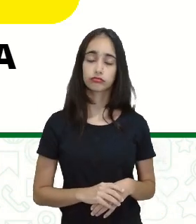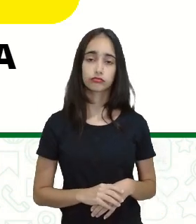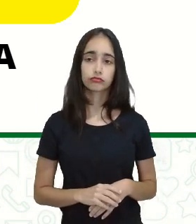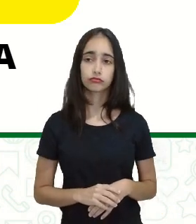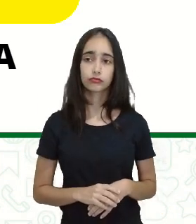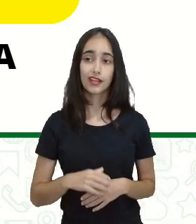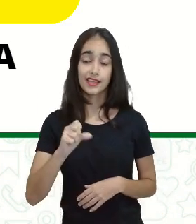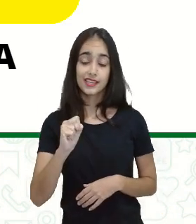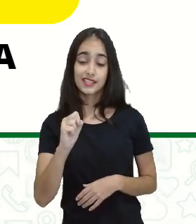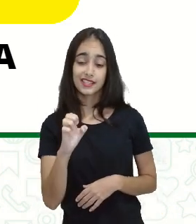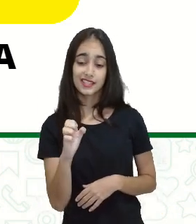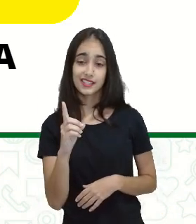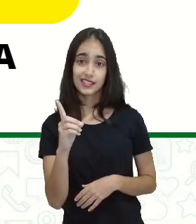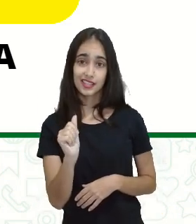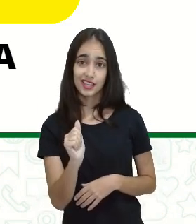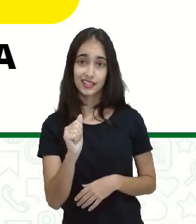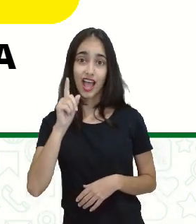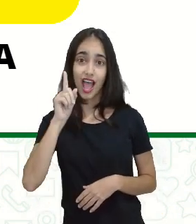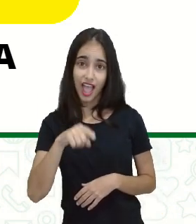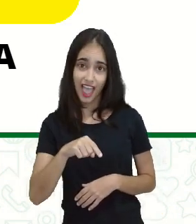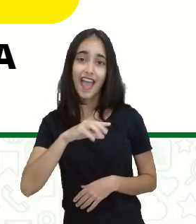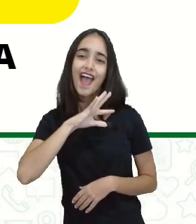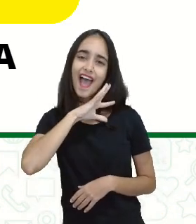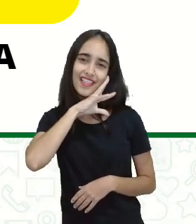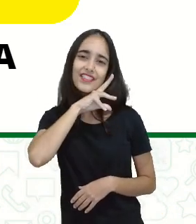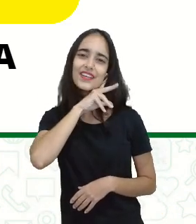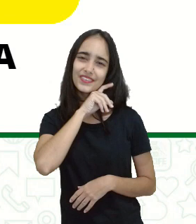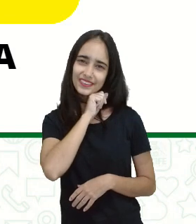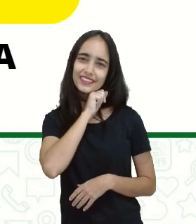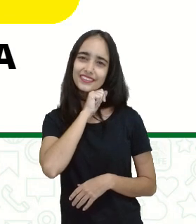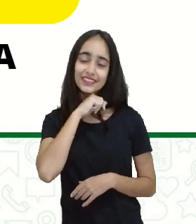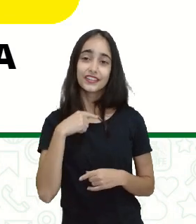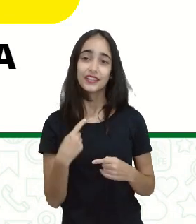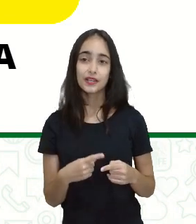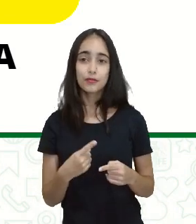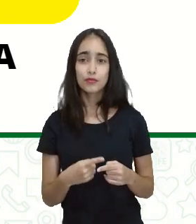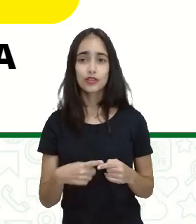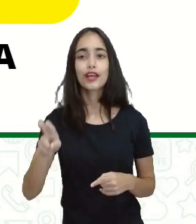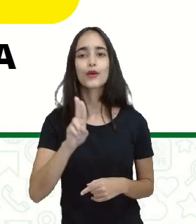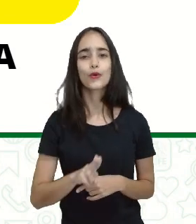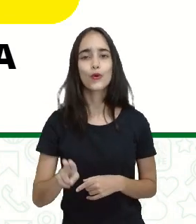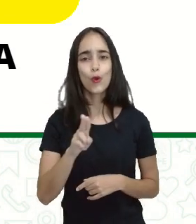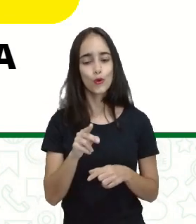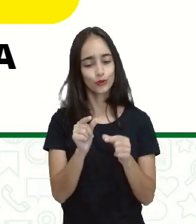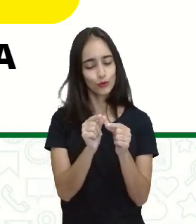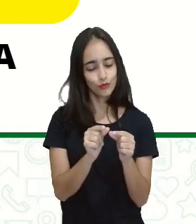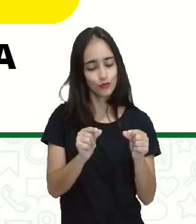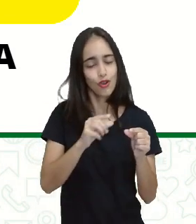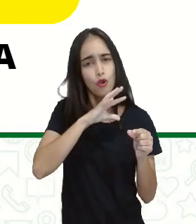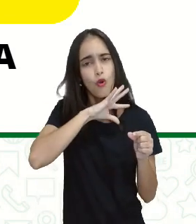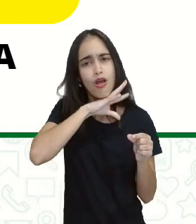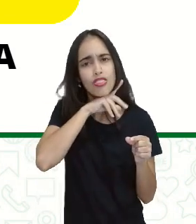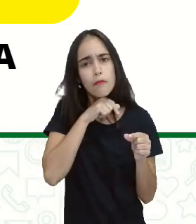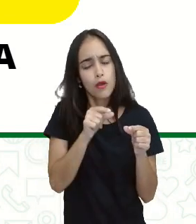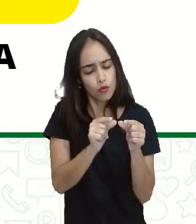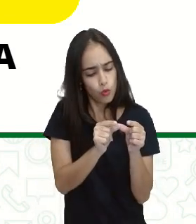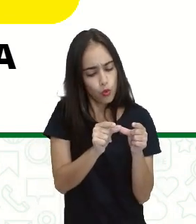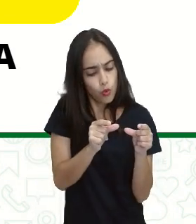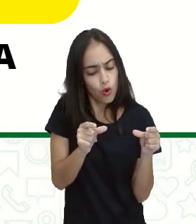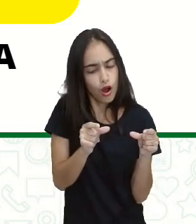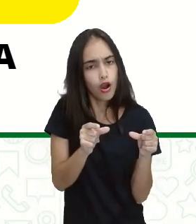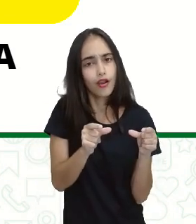matéria-prima dele é um animal, porque ele é feito a partir desse bichinho que está aí, o bicho da